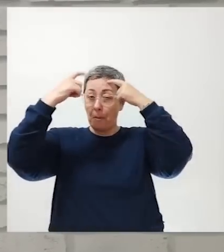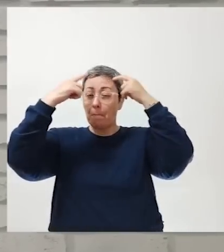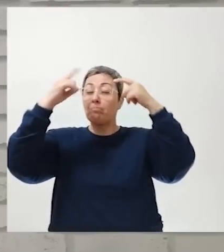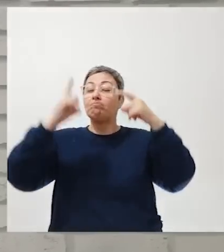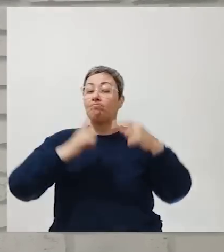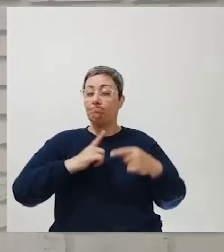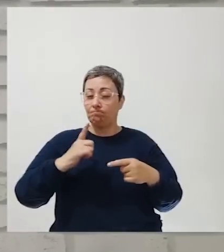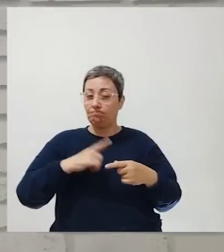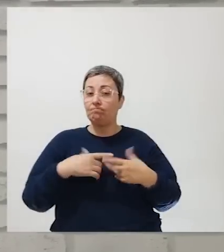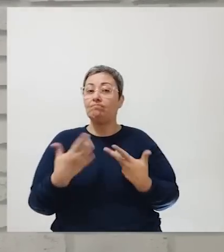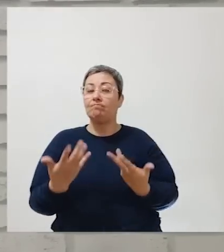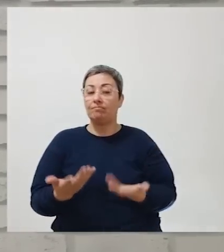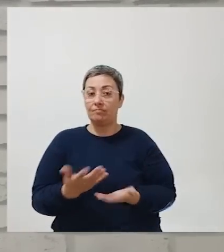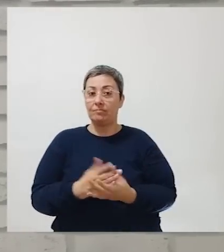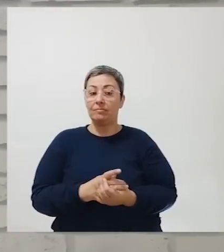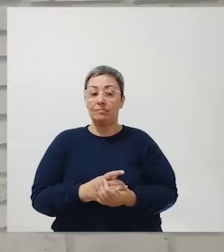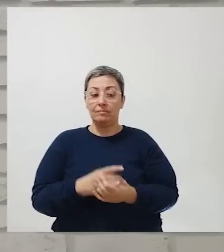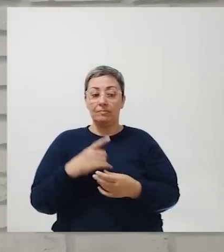criatividade,